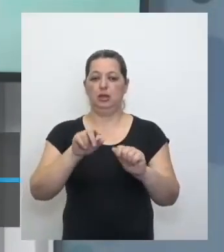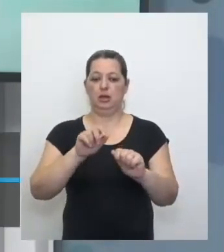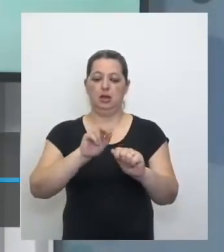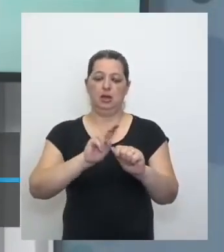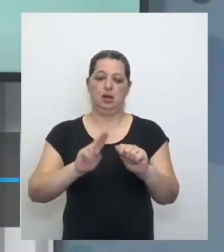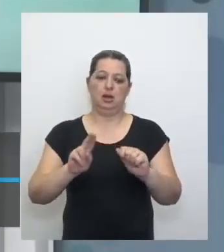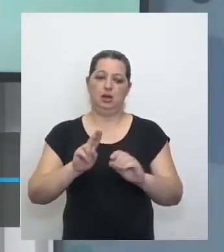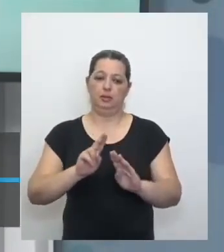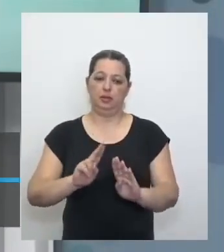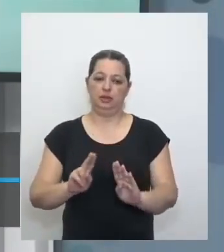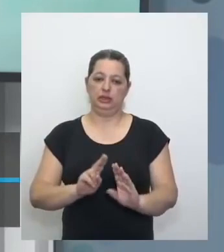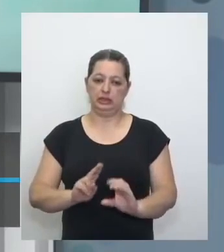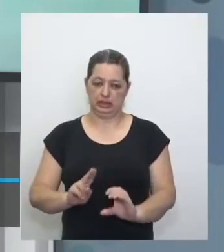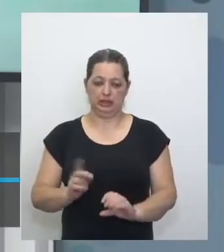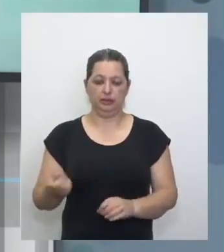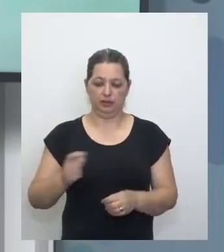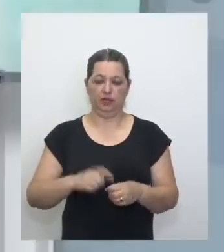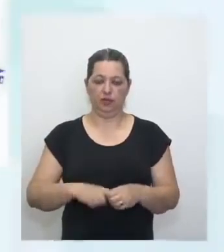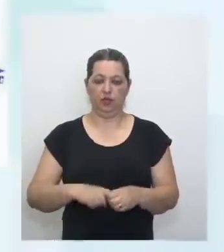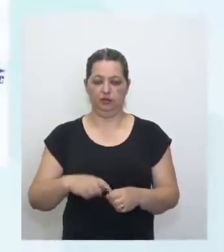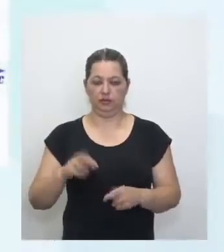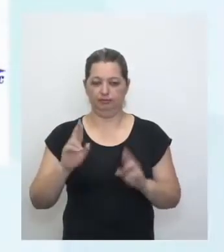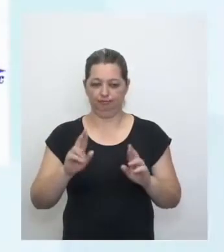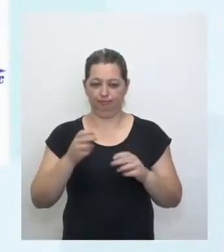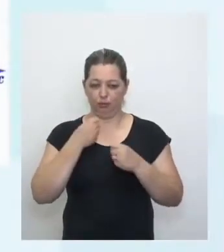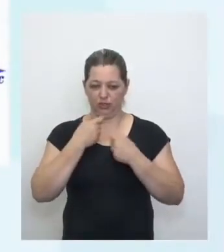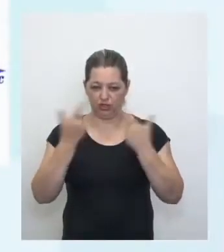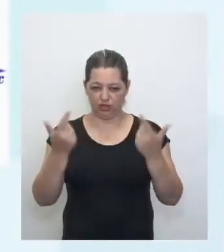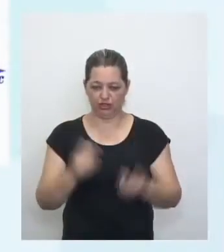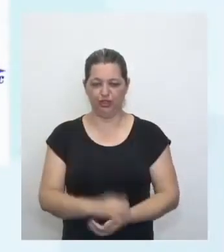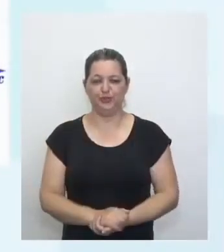gente já volta. Estou esperando vocês. Boa sorte!